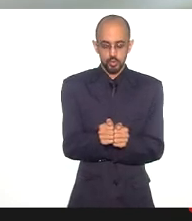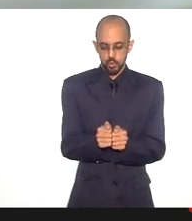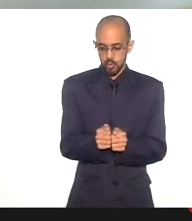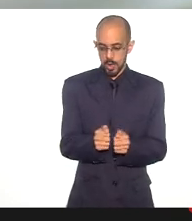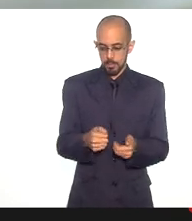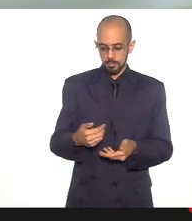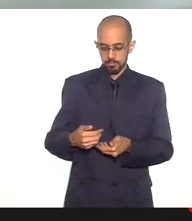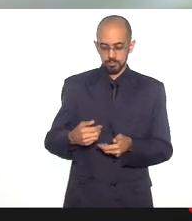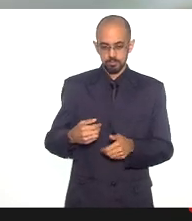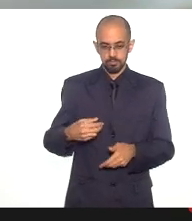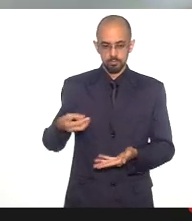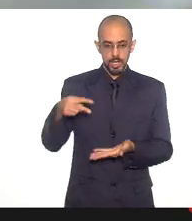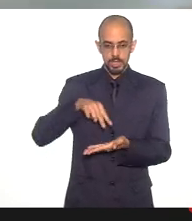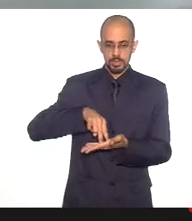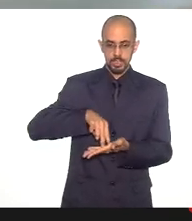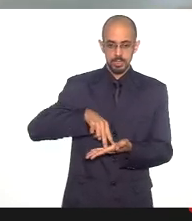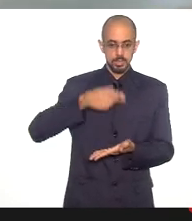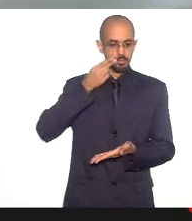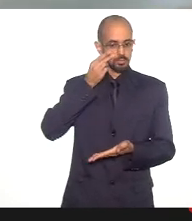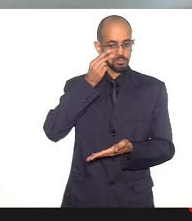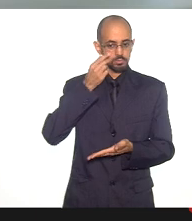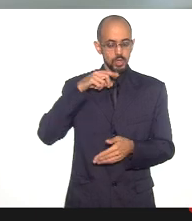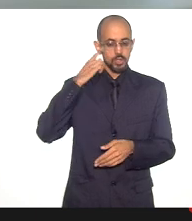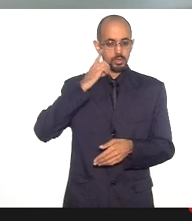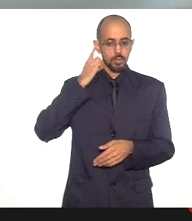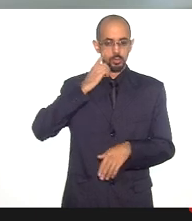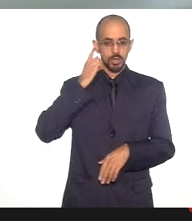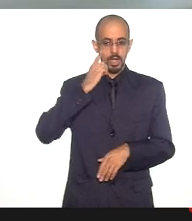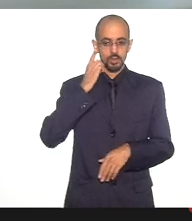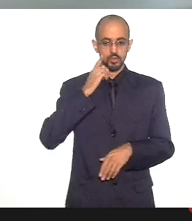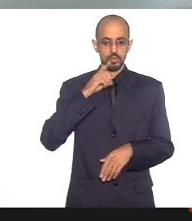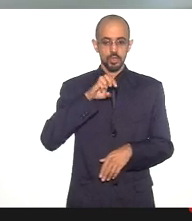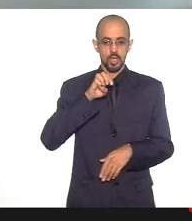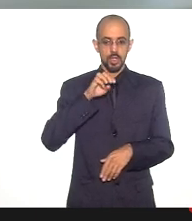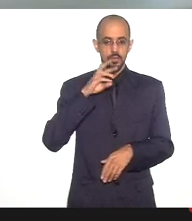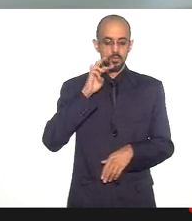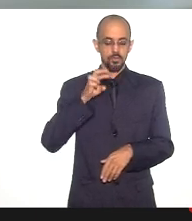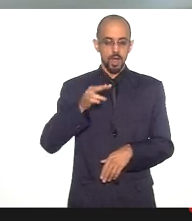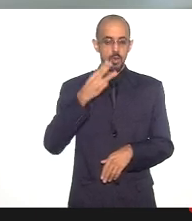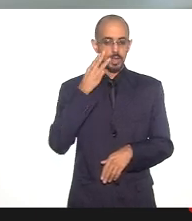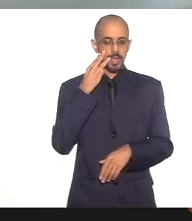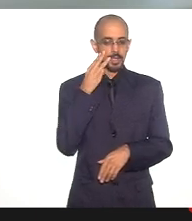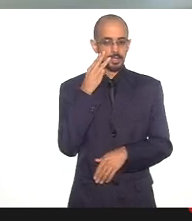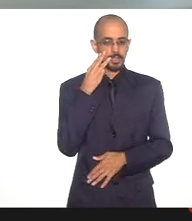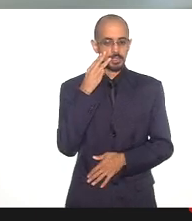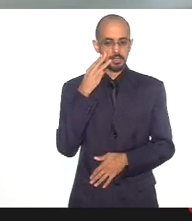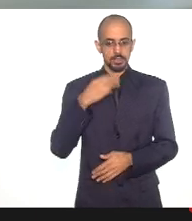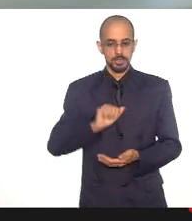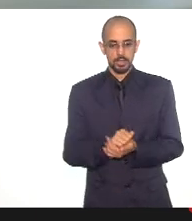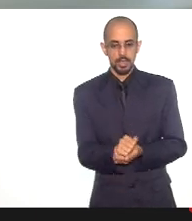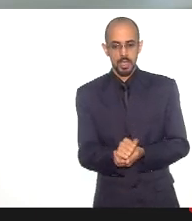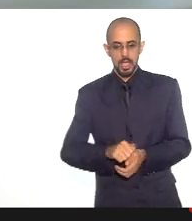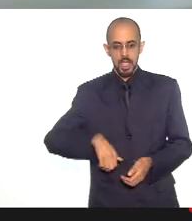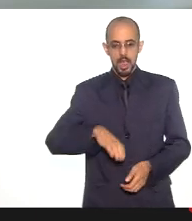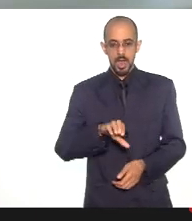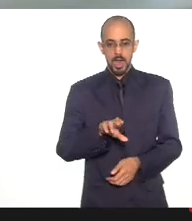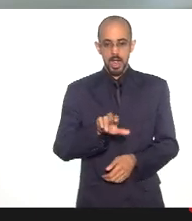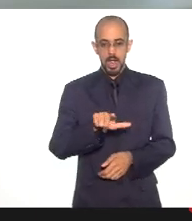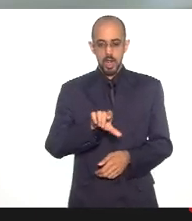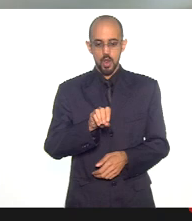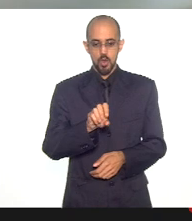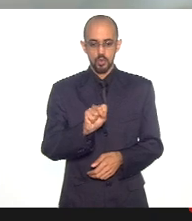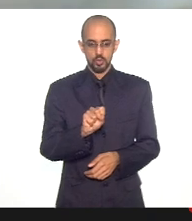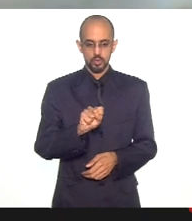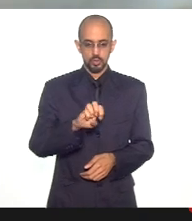registrada dos senhores deputados Valdec Carneiro, Carlos